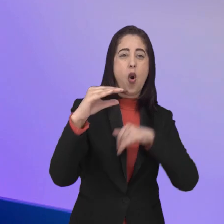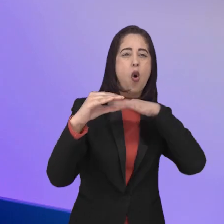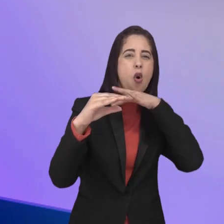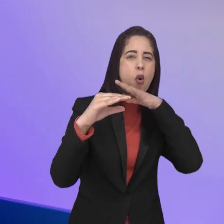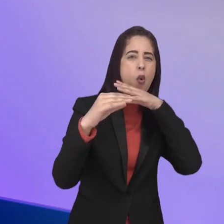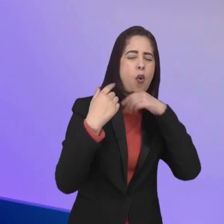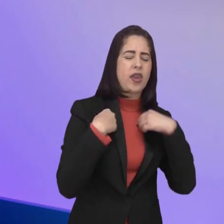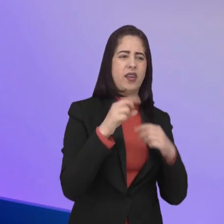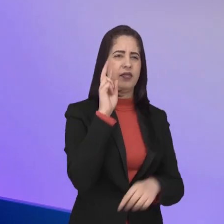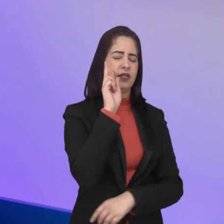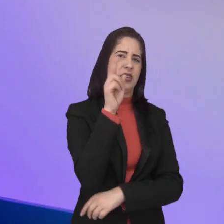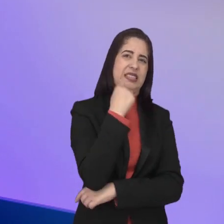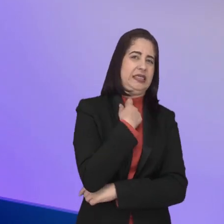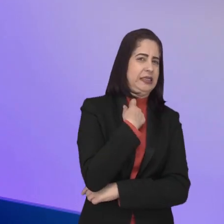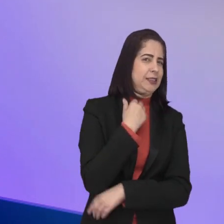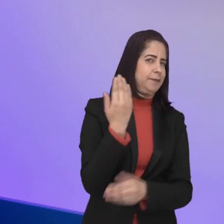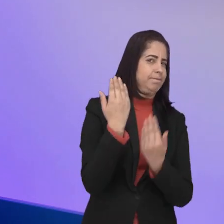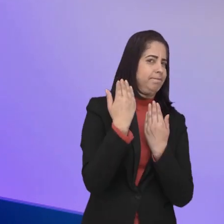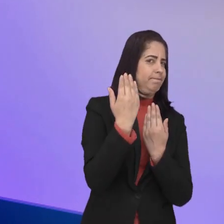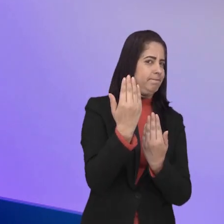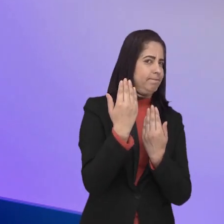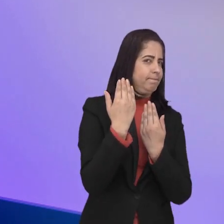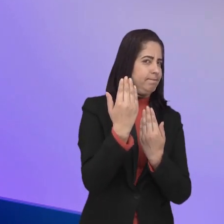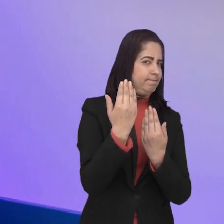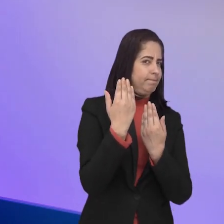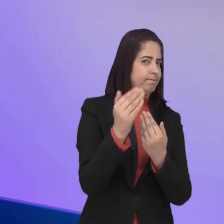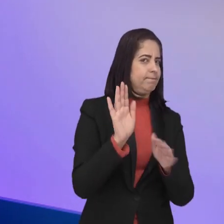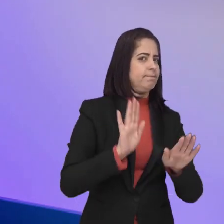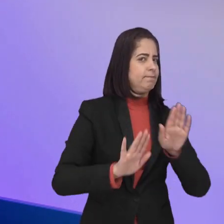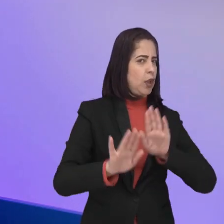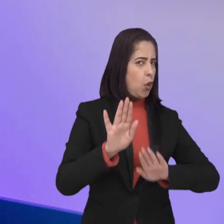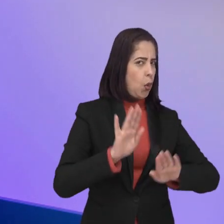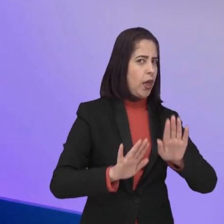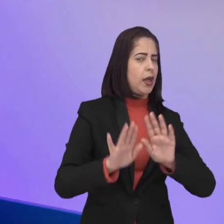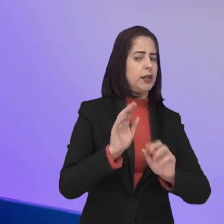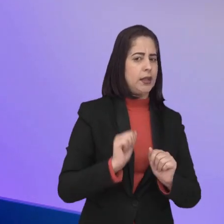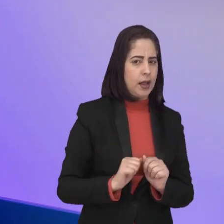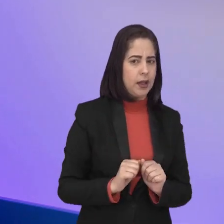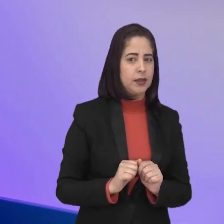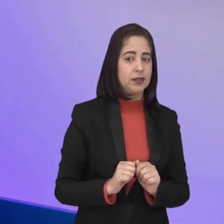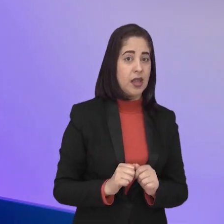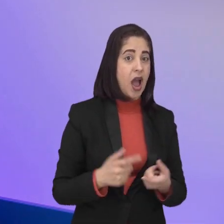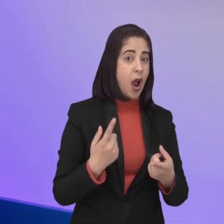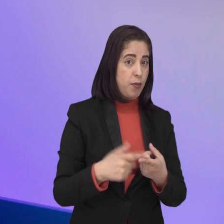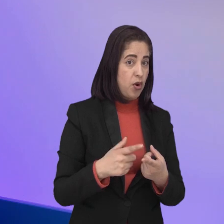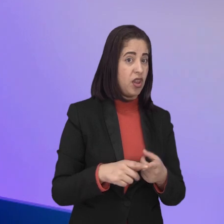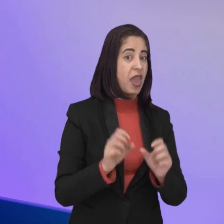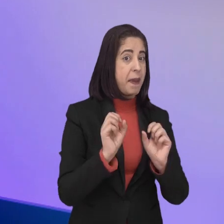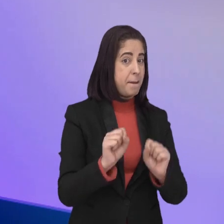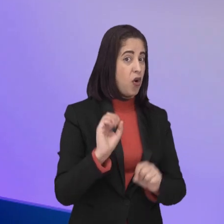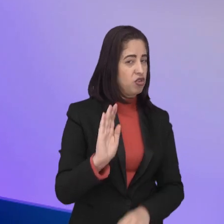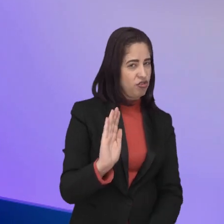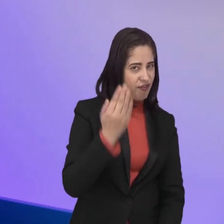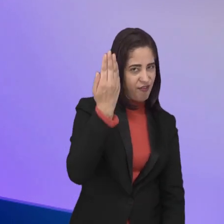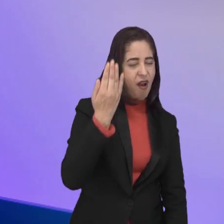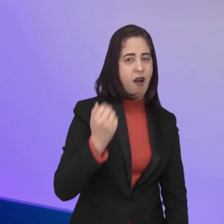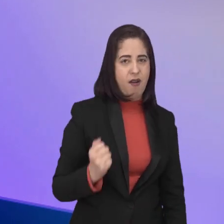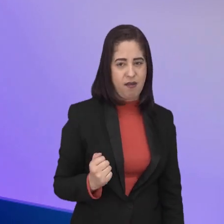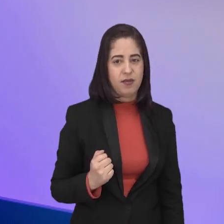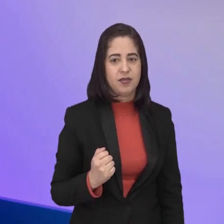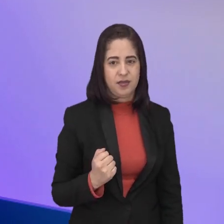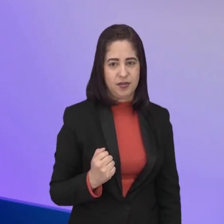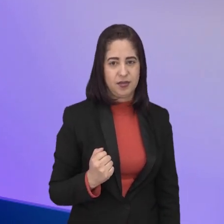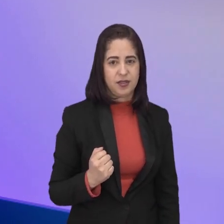muita parcimônia e muito cuidado ao consumir esse conteúdo, porque tem muita chance dele ser algo